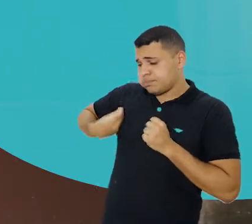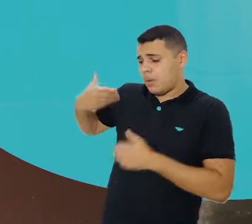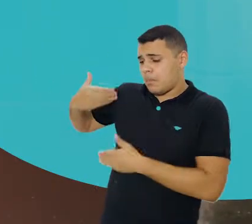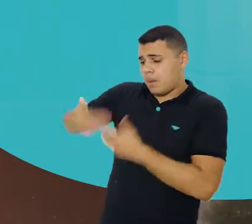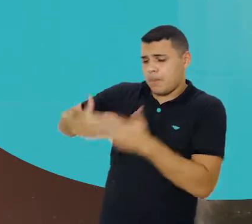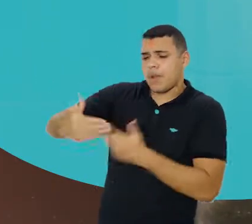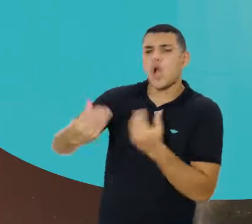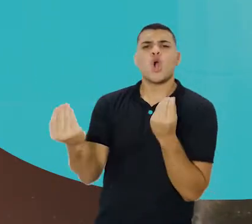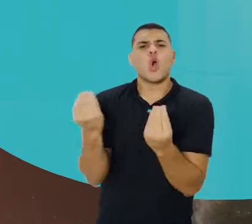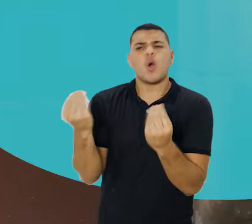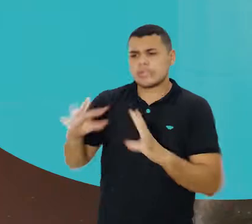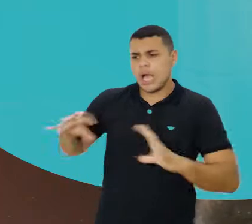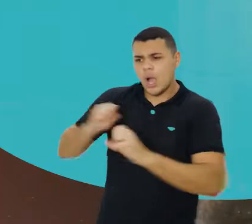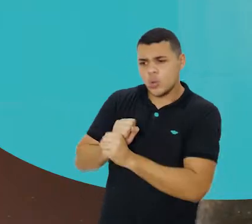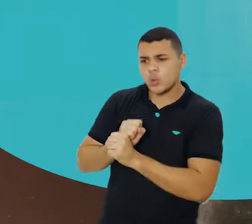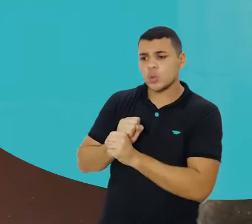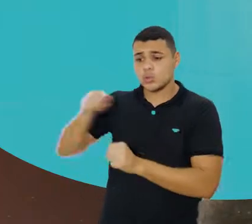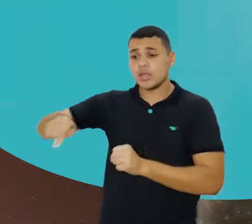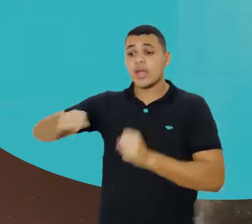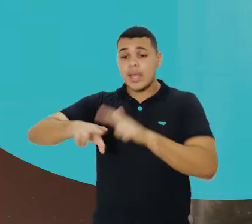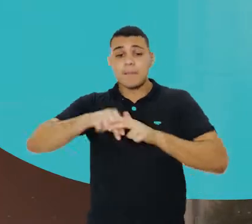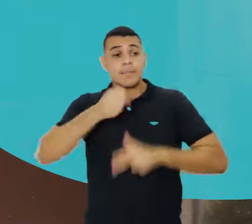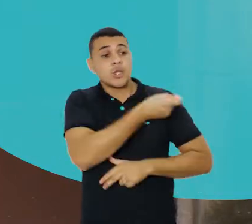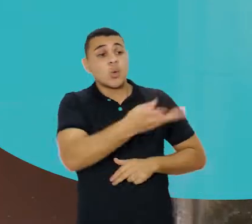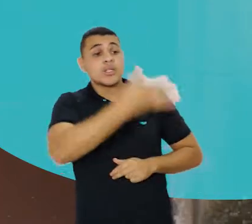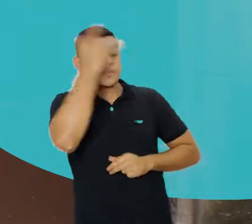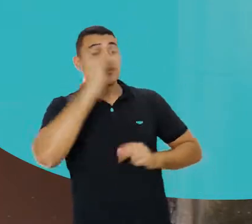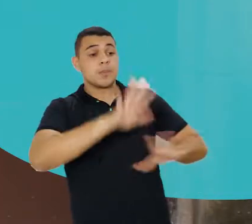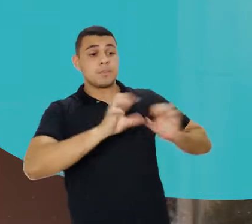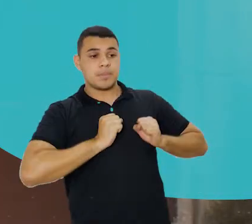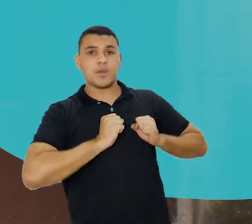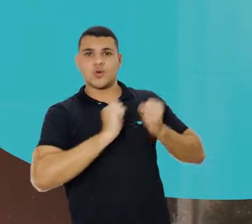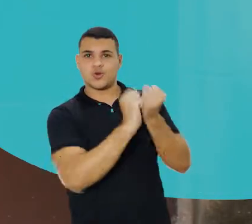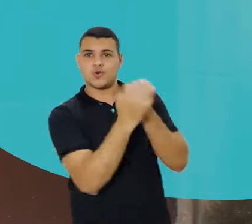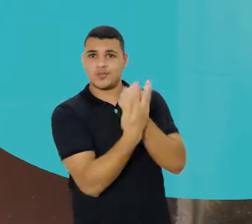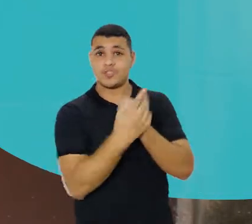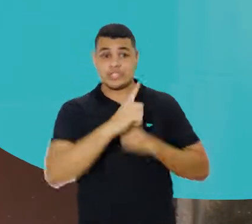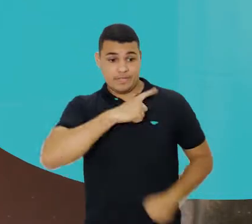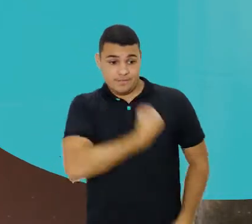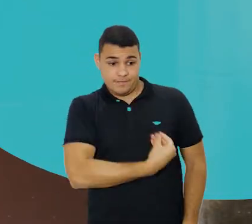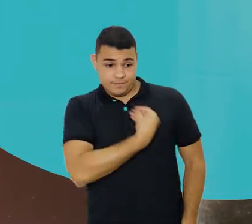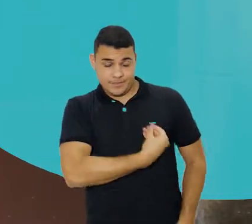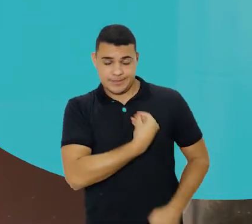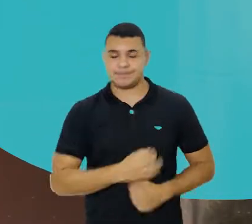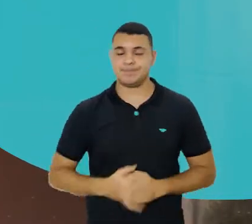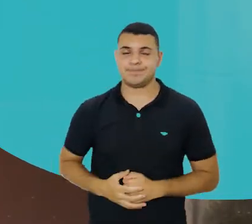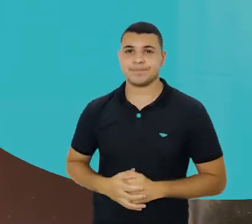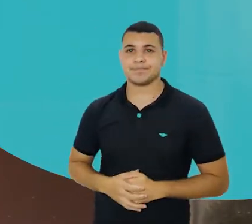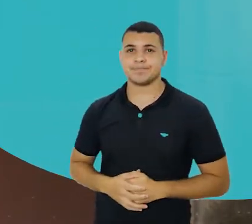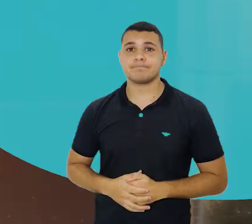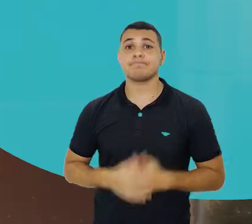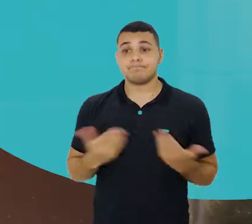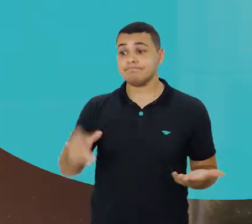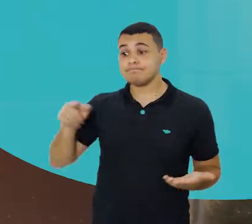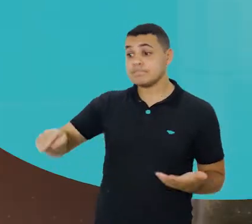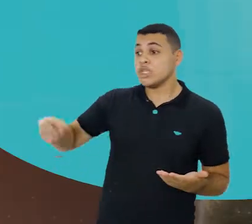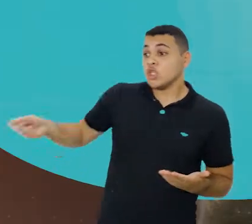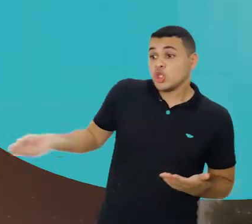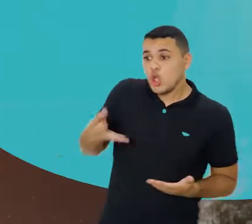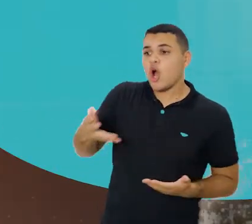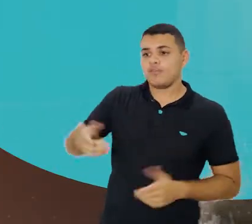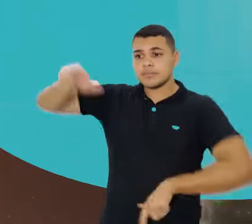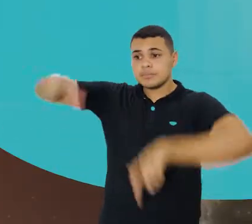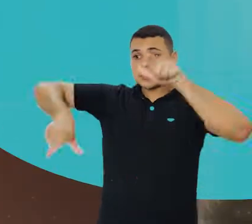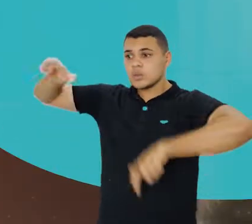como é que a gente calcula a prevalência? Quantificando o número de casos existentes. Casos existentes, leia-se, né, os